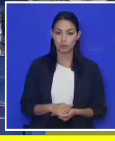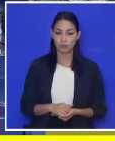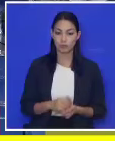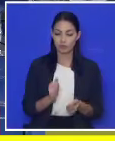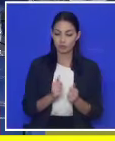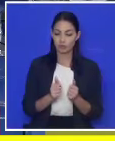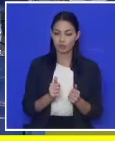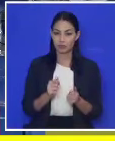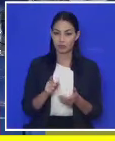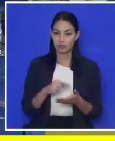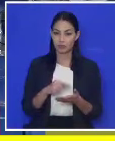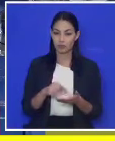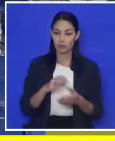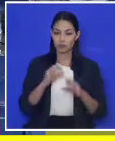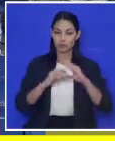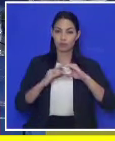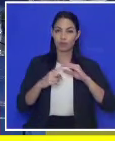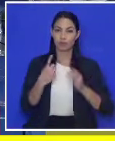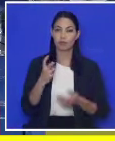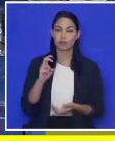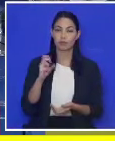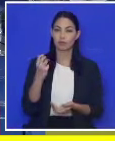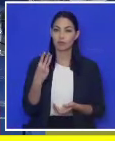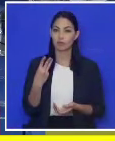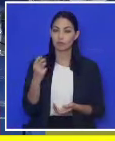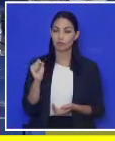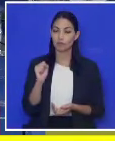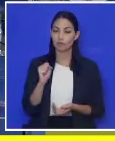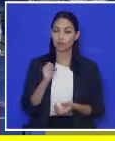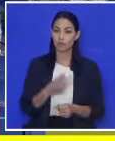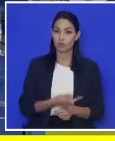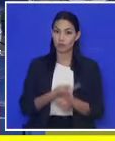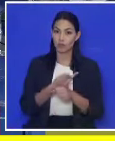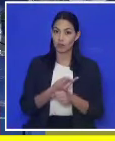Time Mania, concurso 1538, com o prêmio estimado em